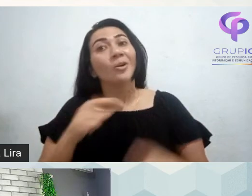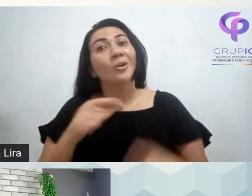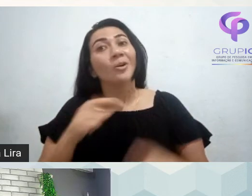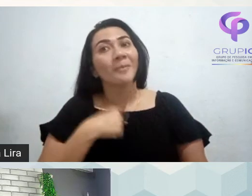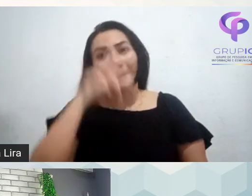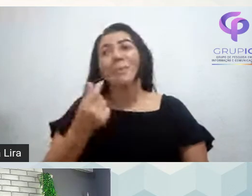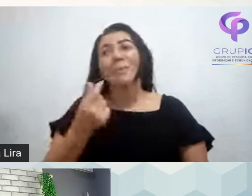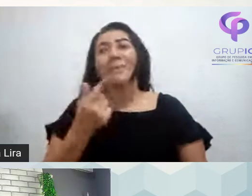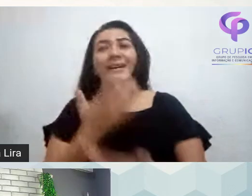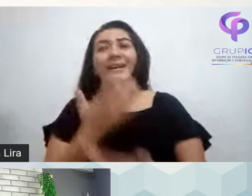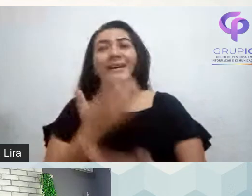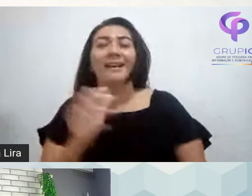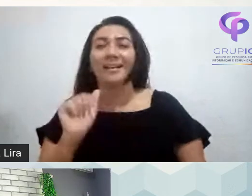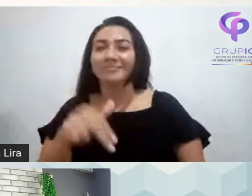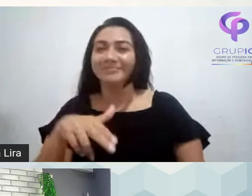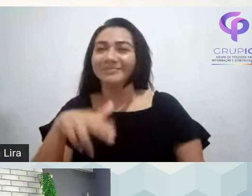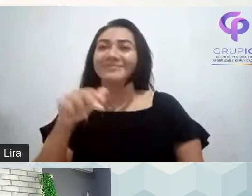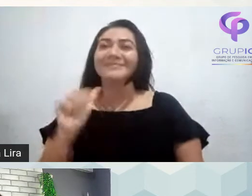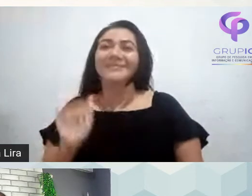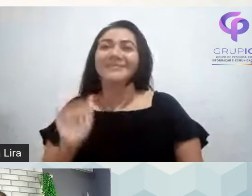projeto. Paola.